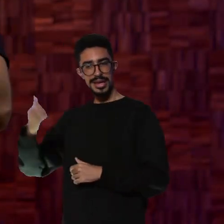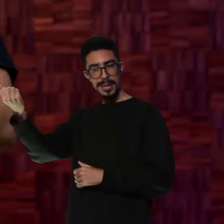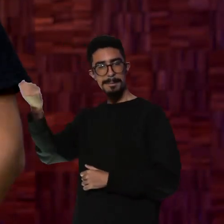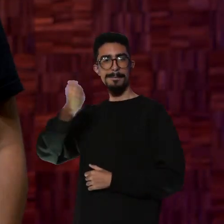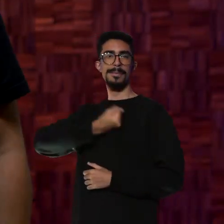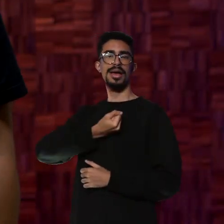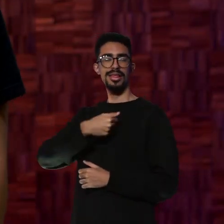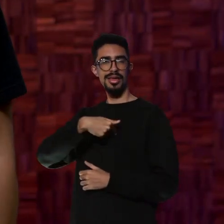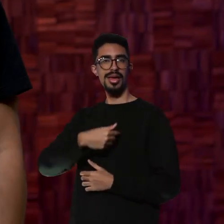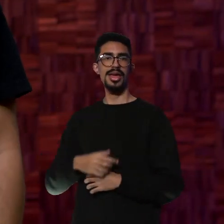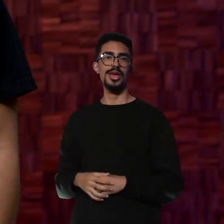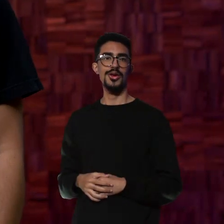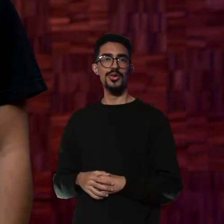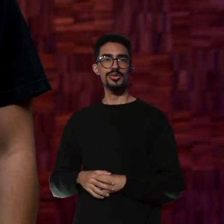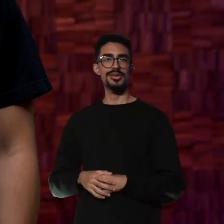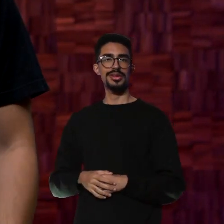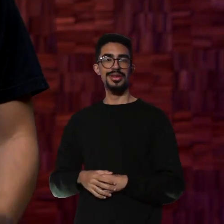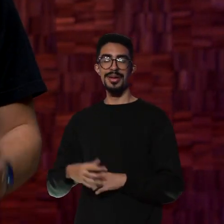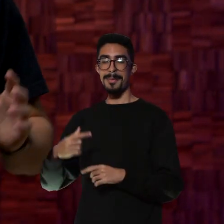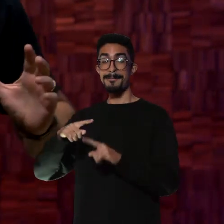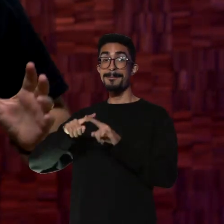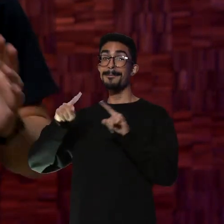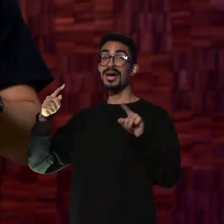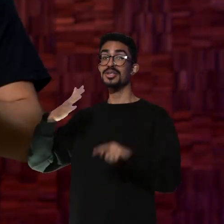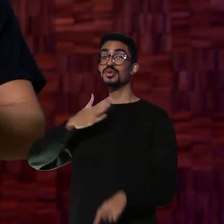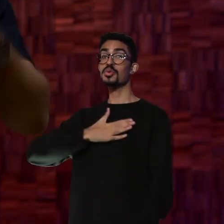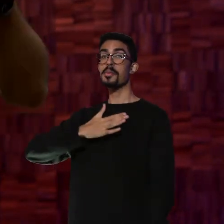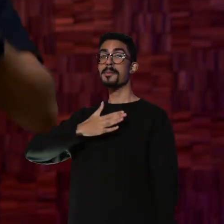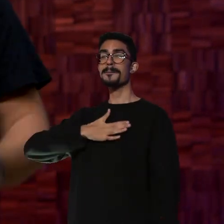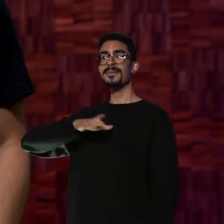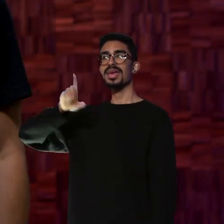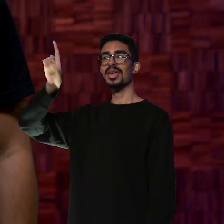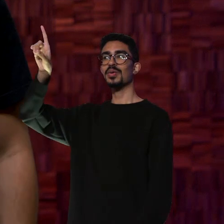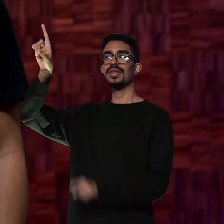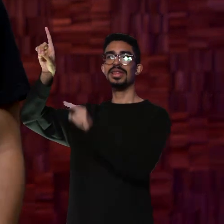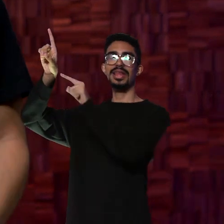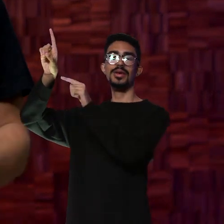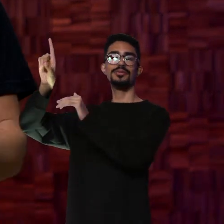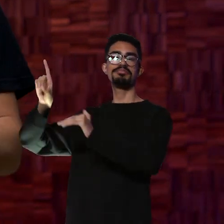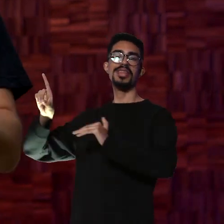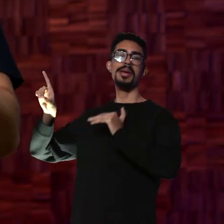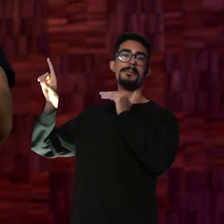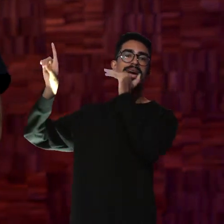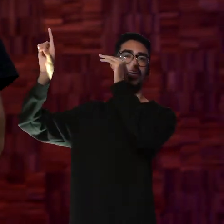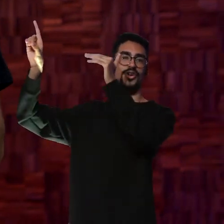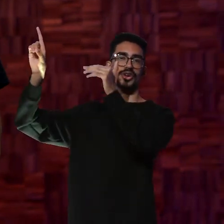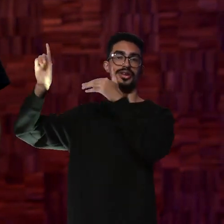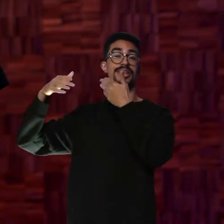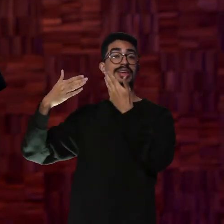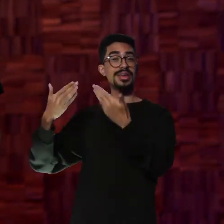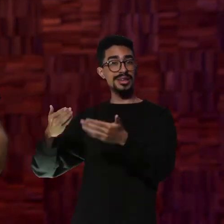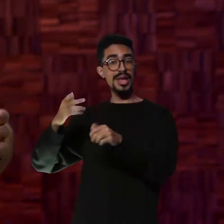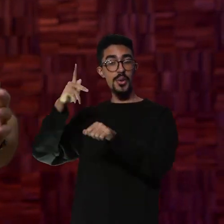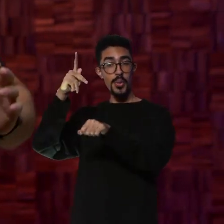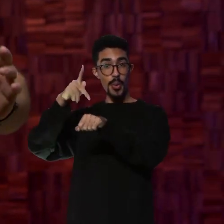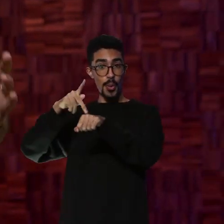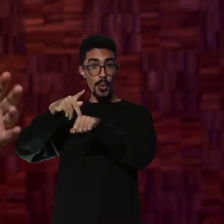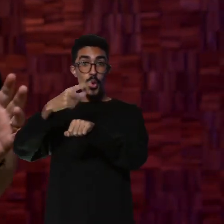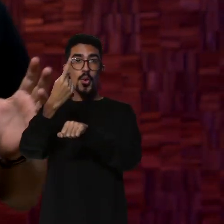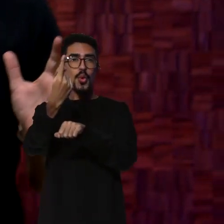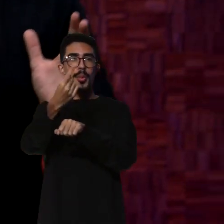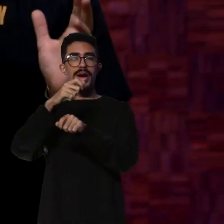em nome do Senhor dos Exércitos. E ele vai para a batalha e vence aquela batalha. E sabe, muitas vezes o que falta para nós é essa